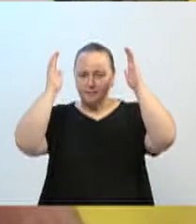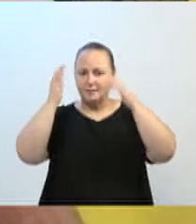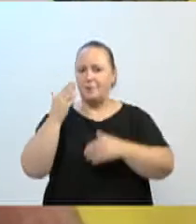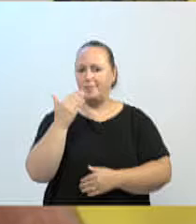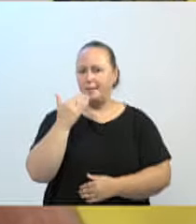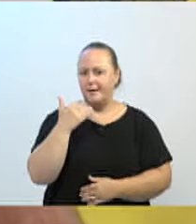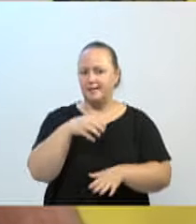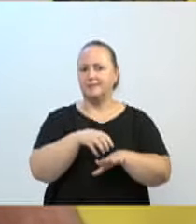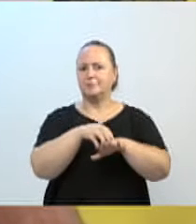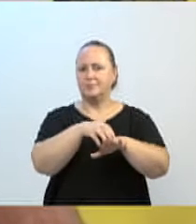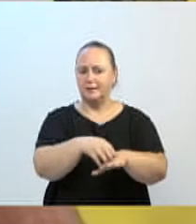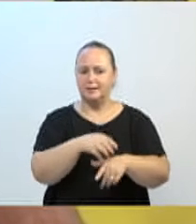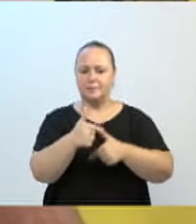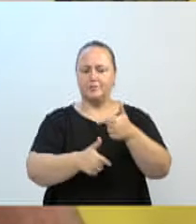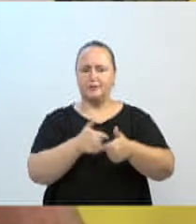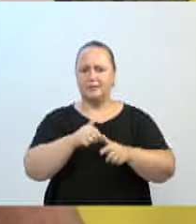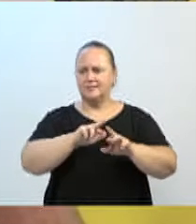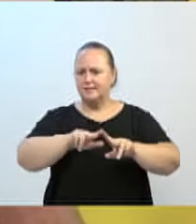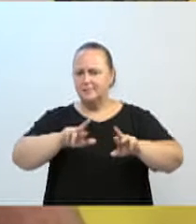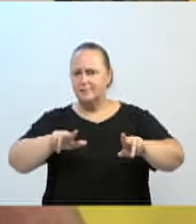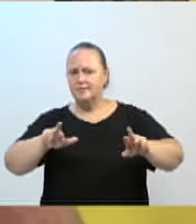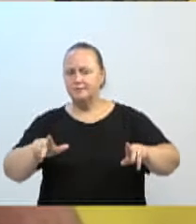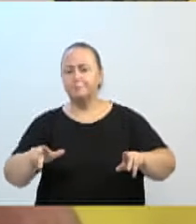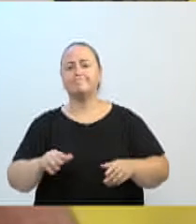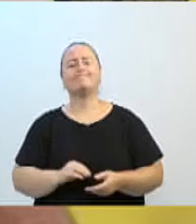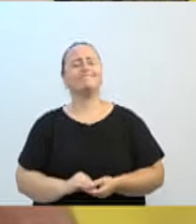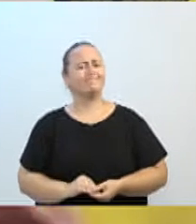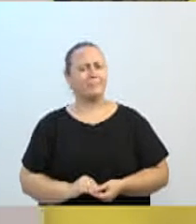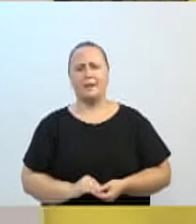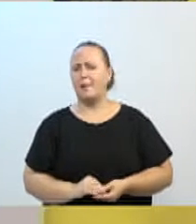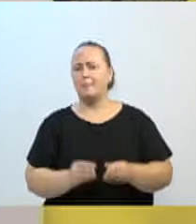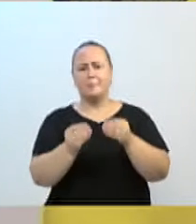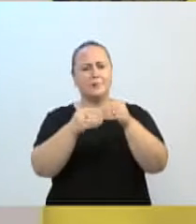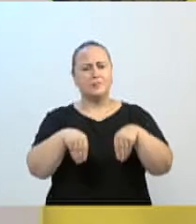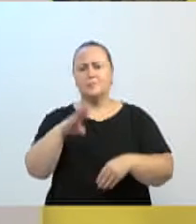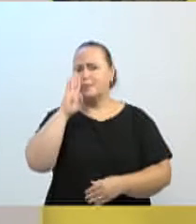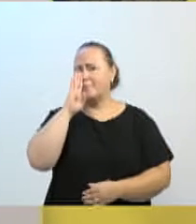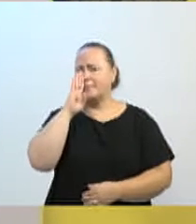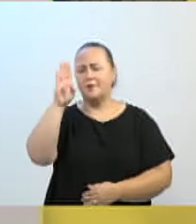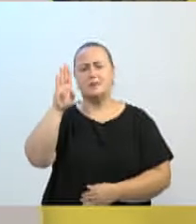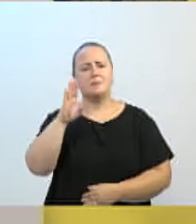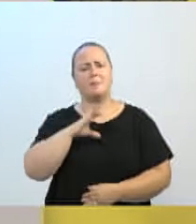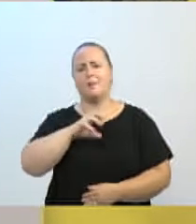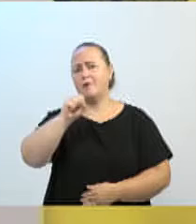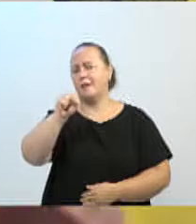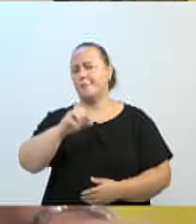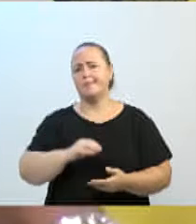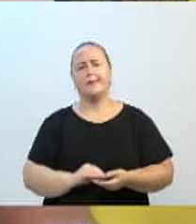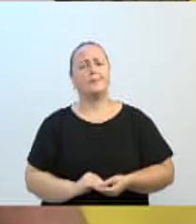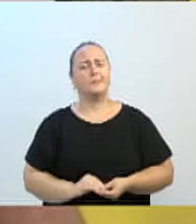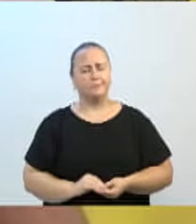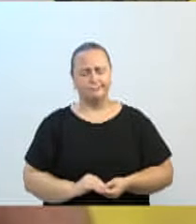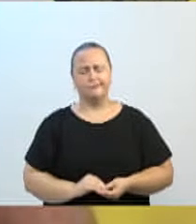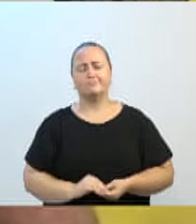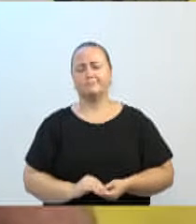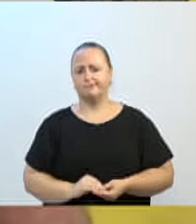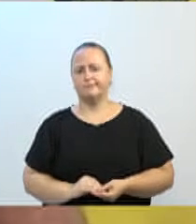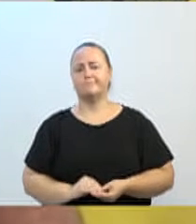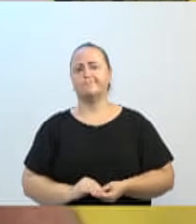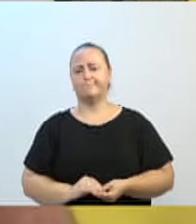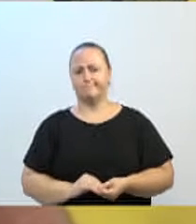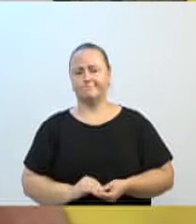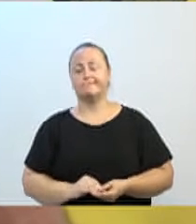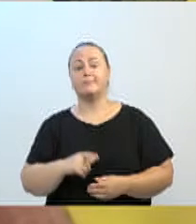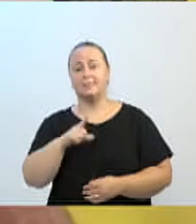e de serviços, de modo geral, estão entre os maiores prejudicados com a situação, vereador Maurício Gol.